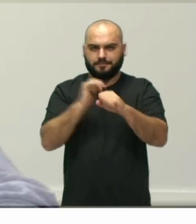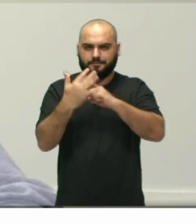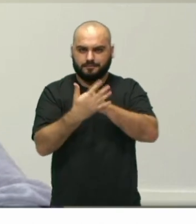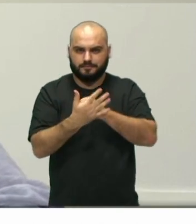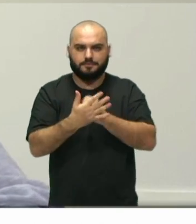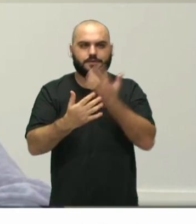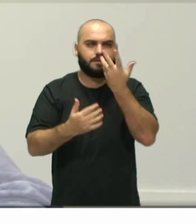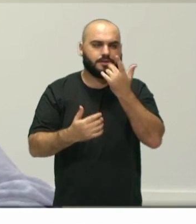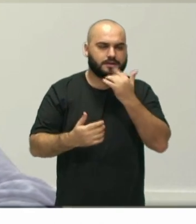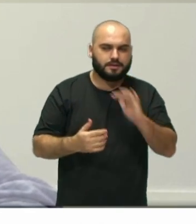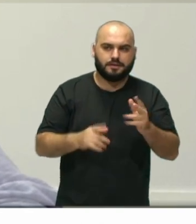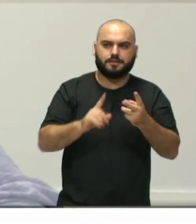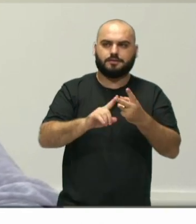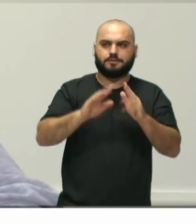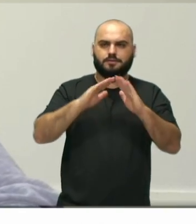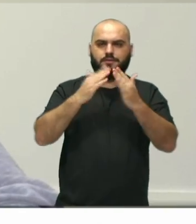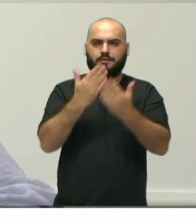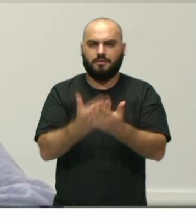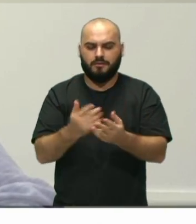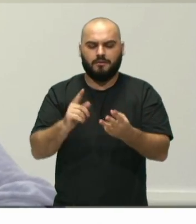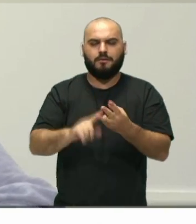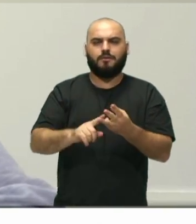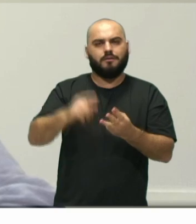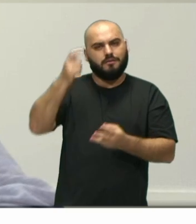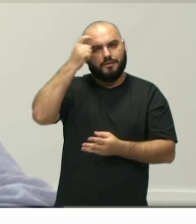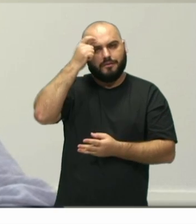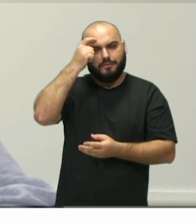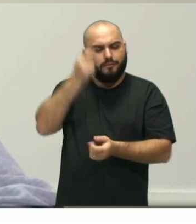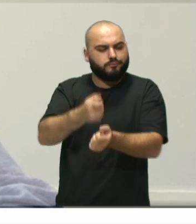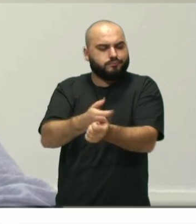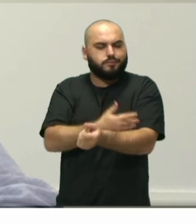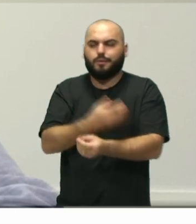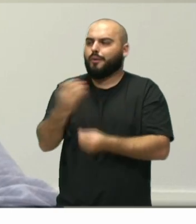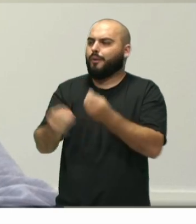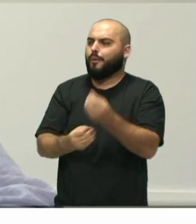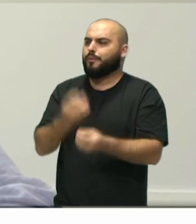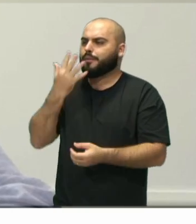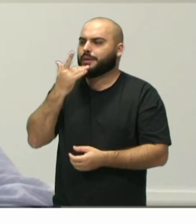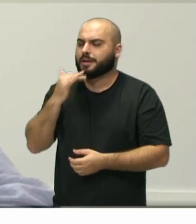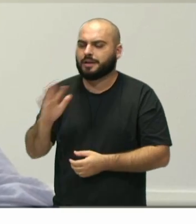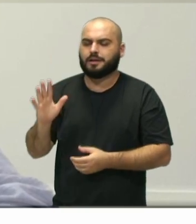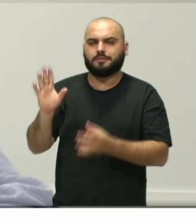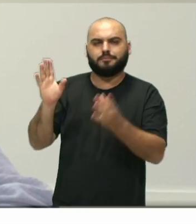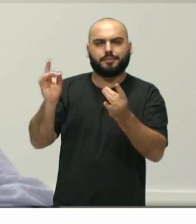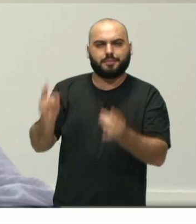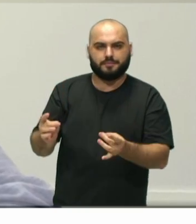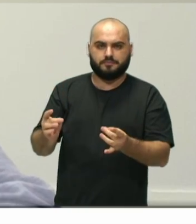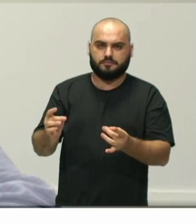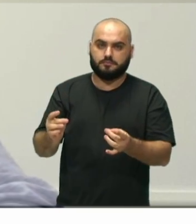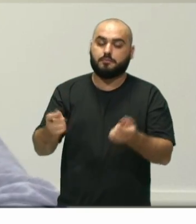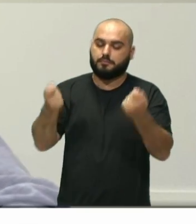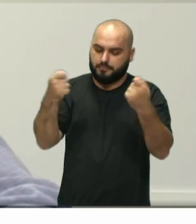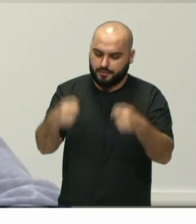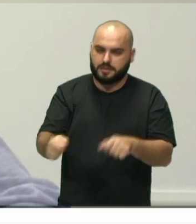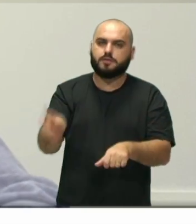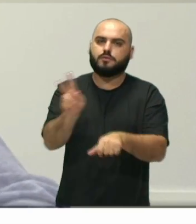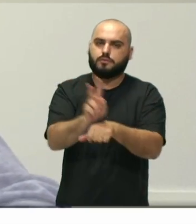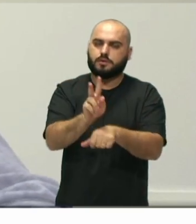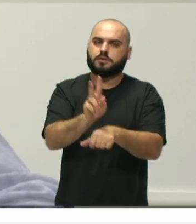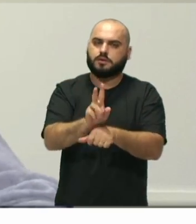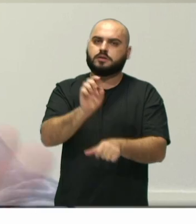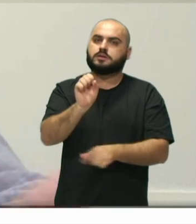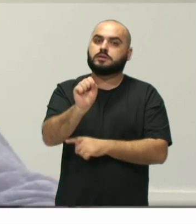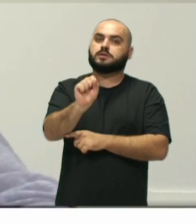não tem a escola, como fica a questão emocional. Então, a gente tem que sim cuidar da questão psicológica na cidade, toda essa estrutura e das